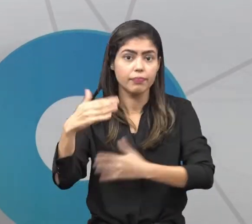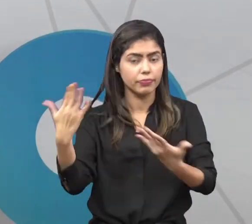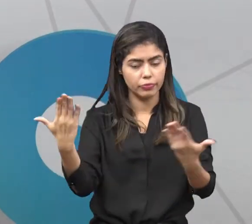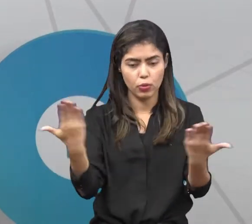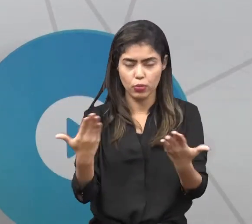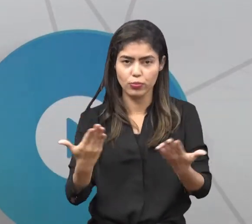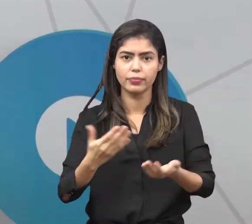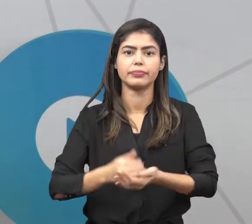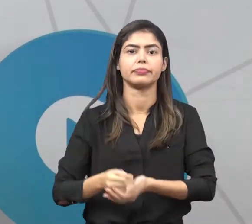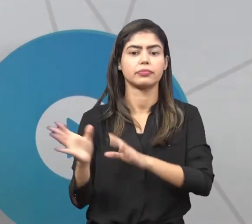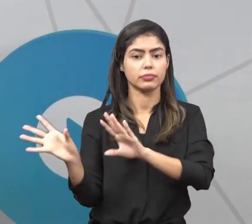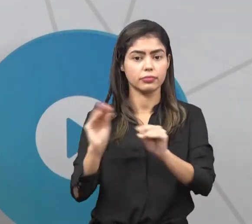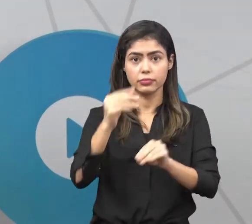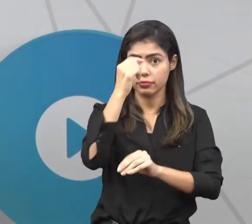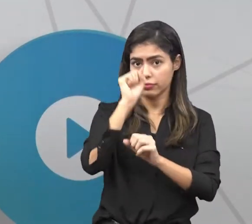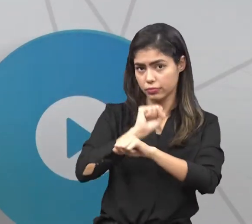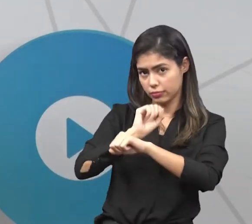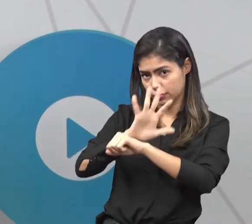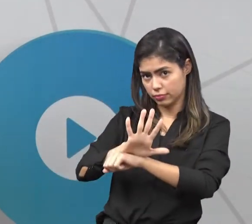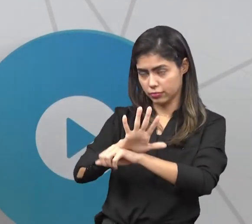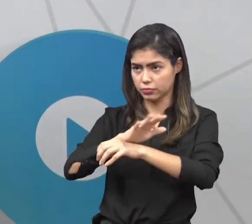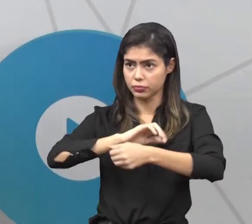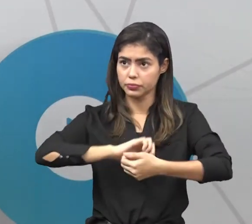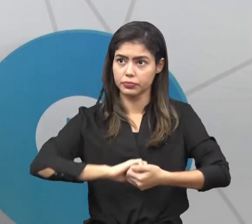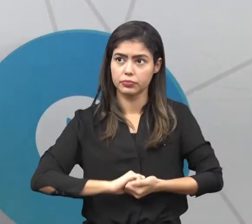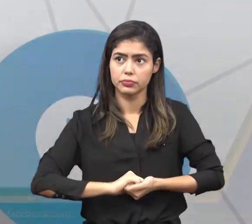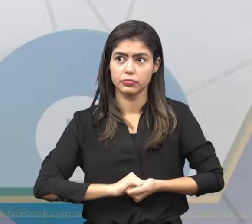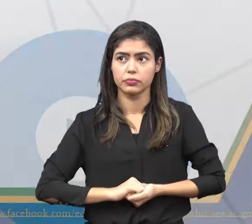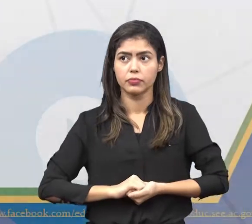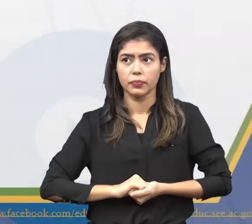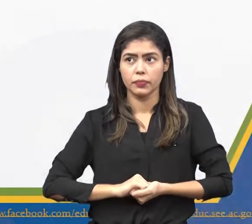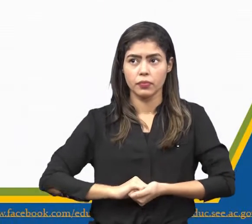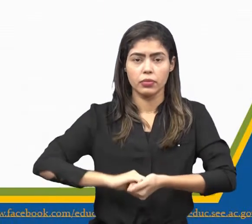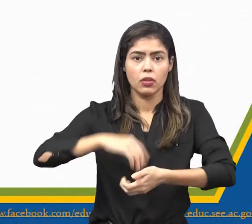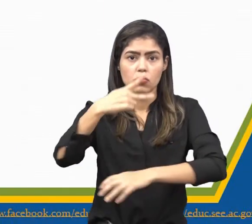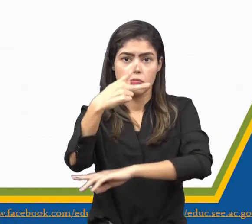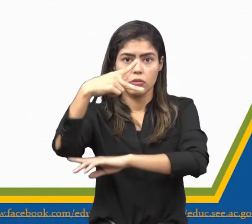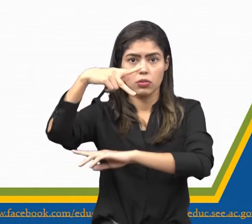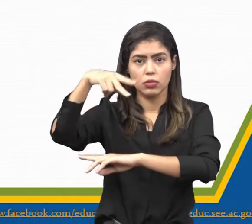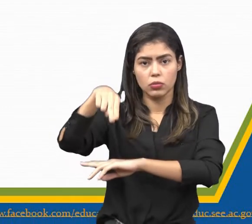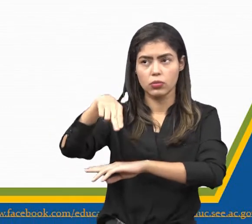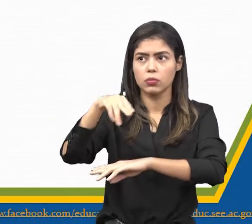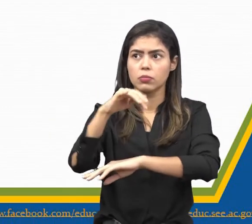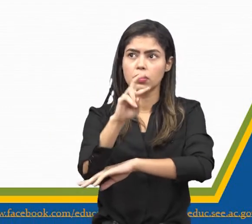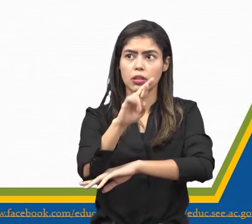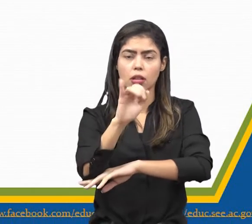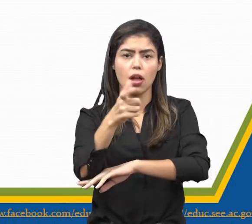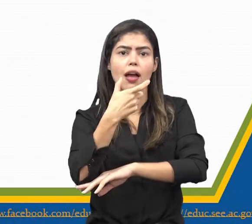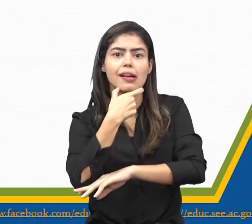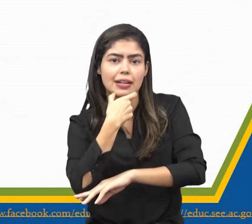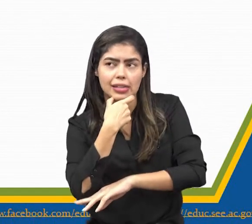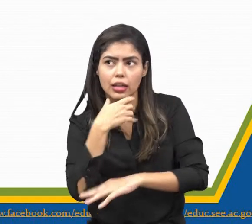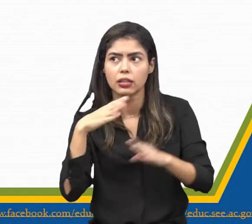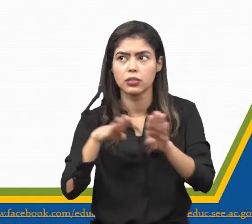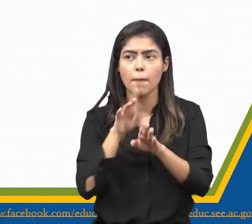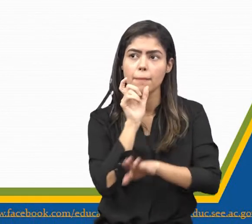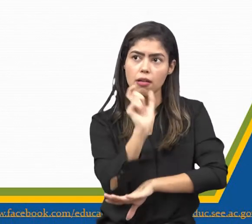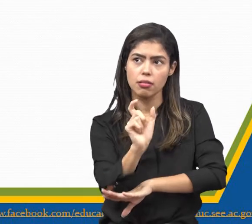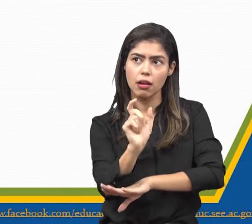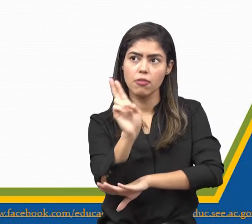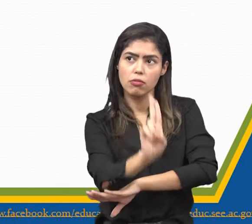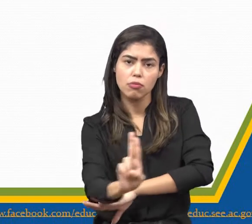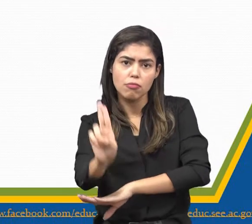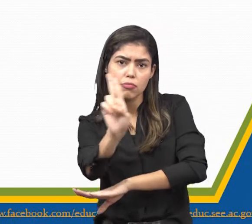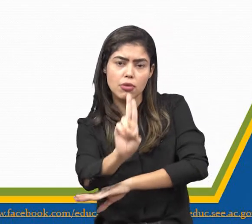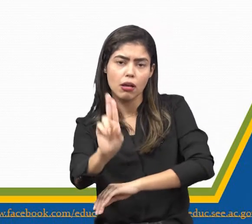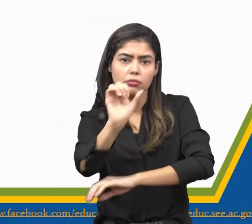Vamos lá, acompanha comigo aqui no slide. Os pronomes relativos em inglês, eles são palavras que são